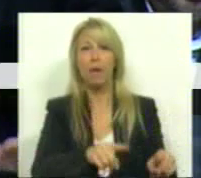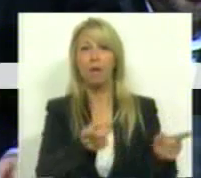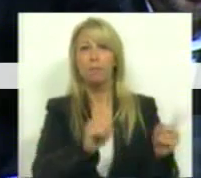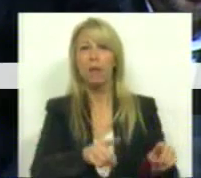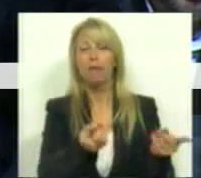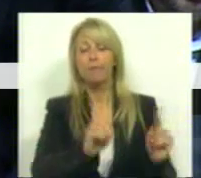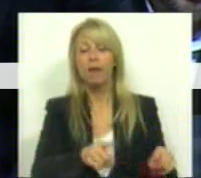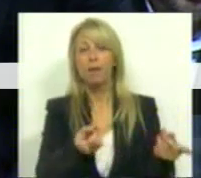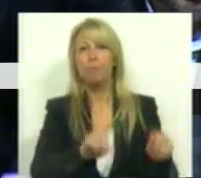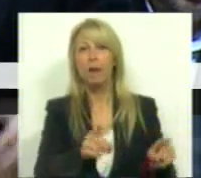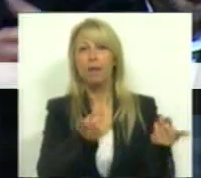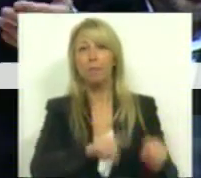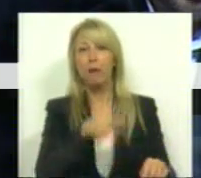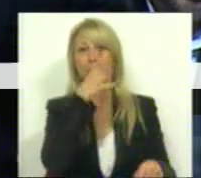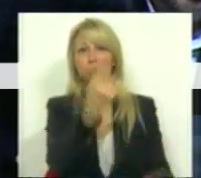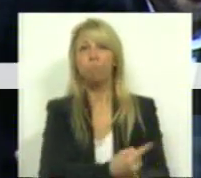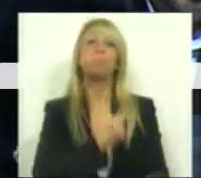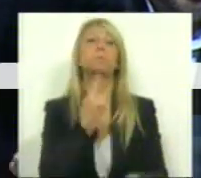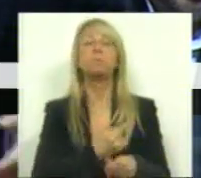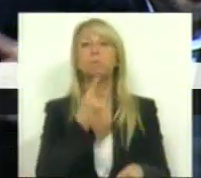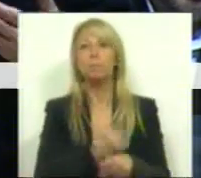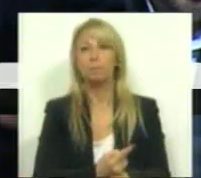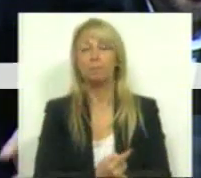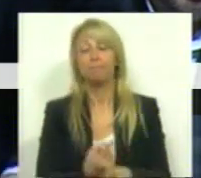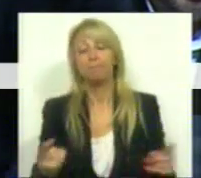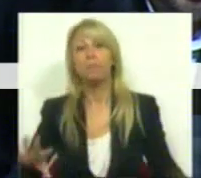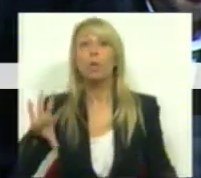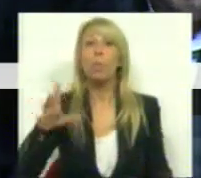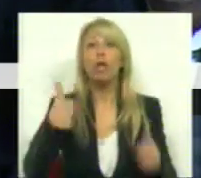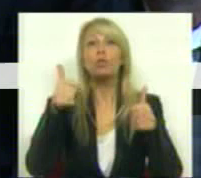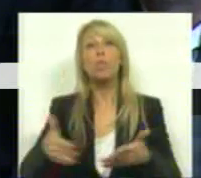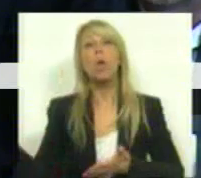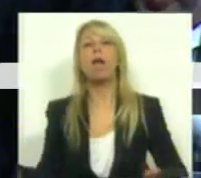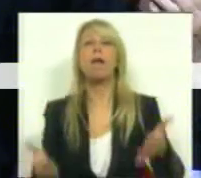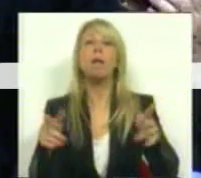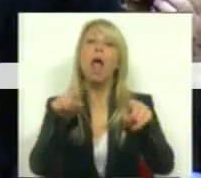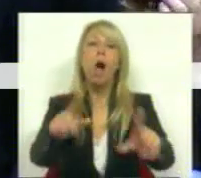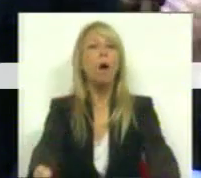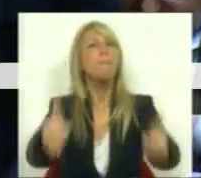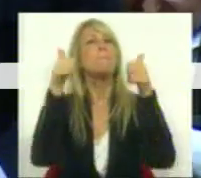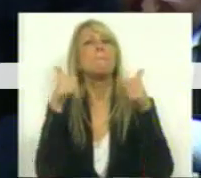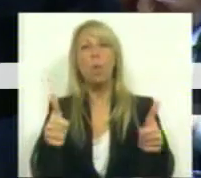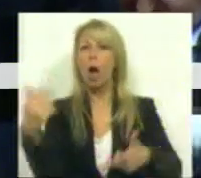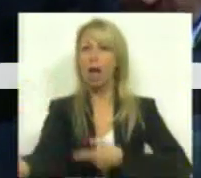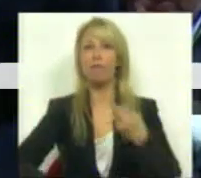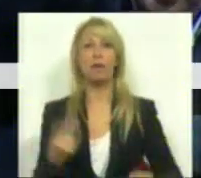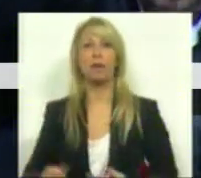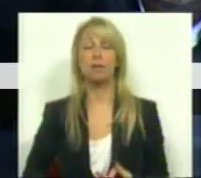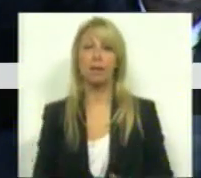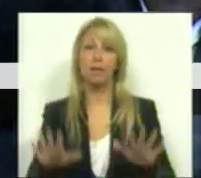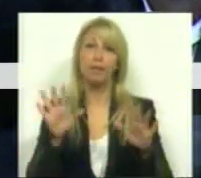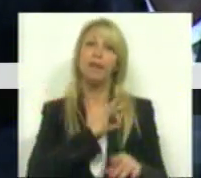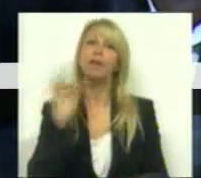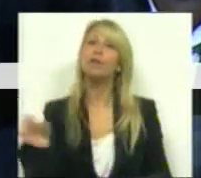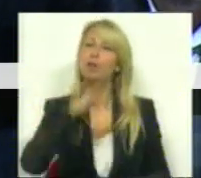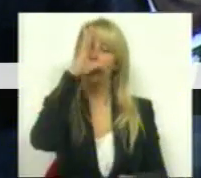a mesma afirmação. O país está no bom caminho, esta é uma boa avaliação. Mas, Sr.